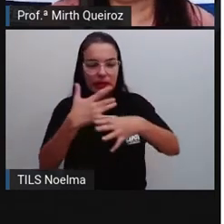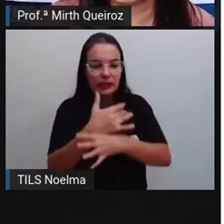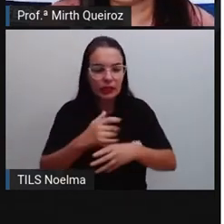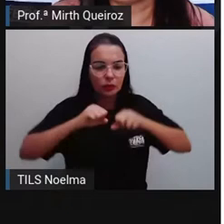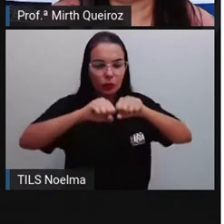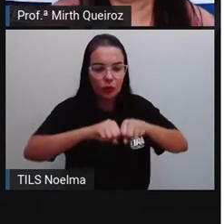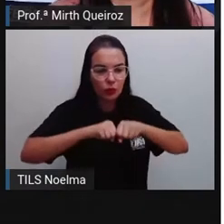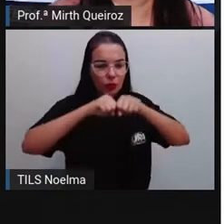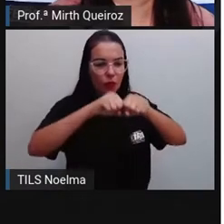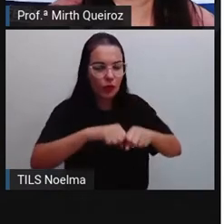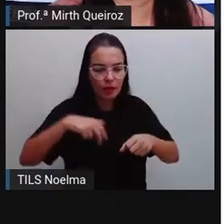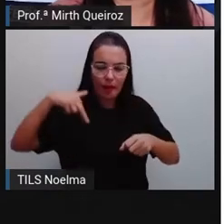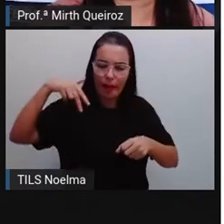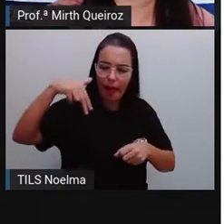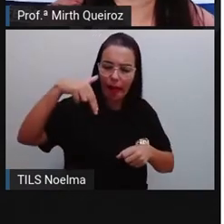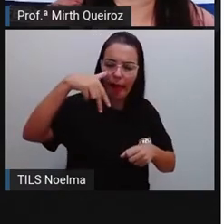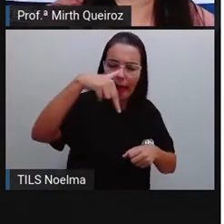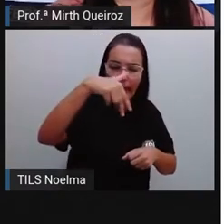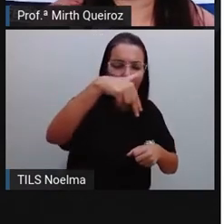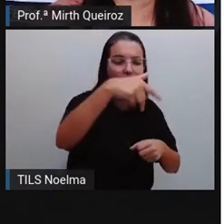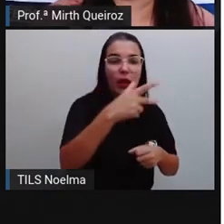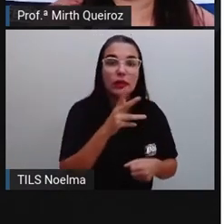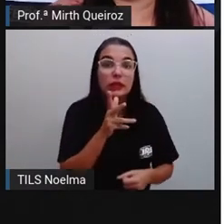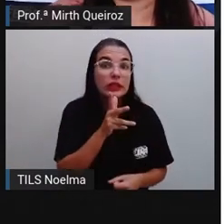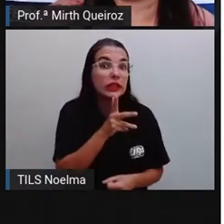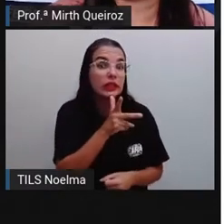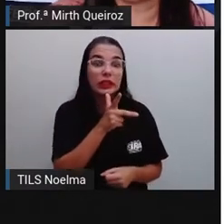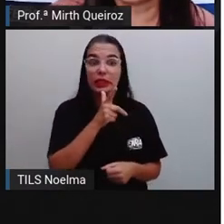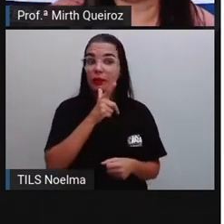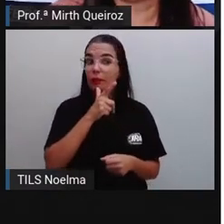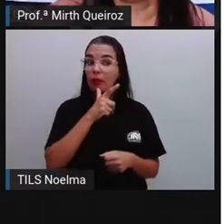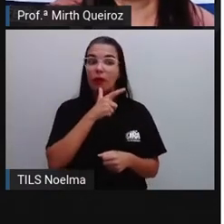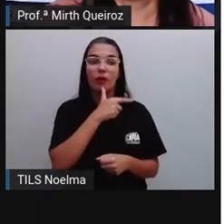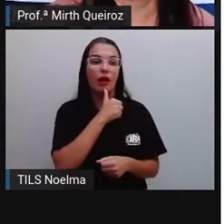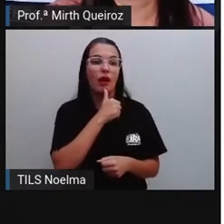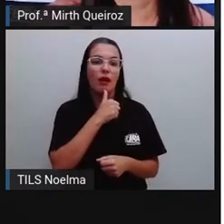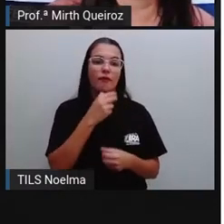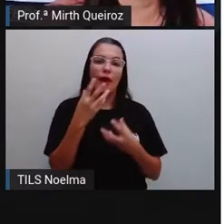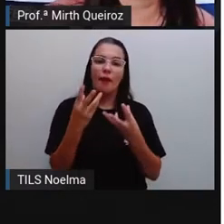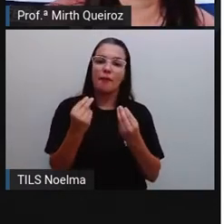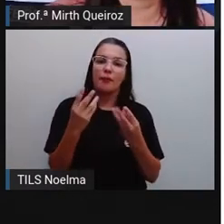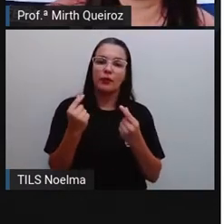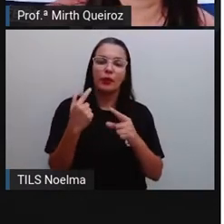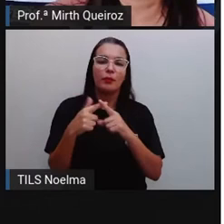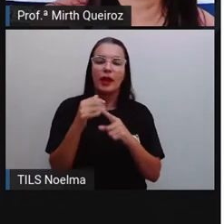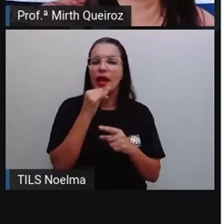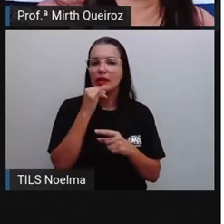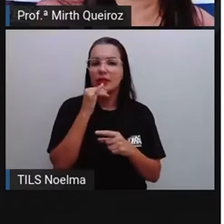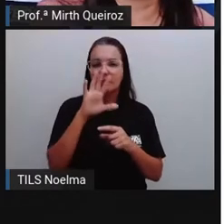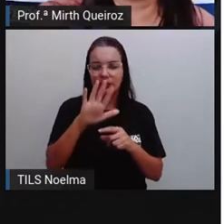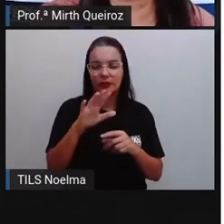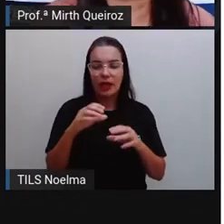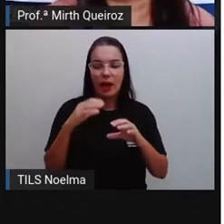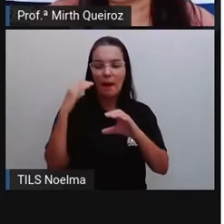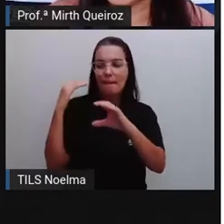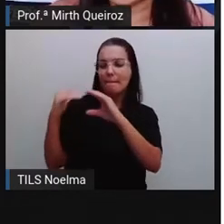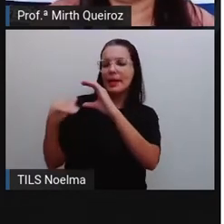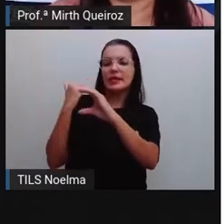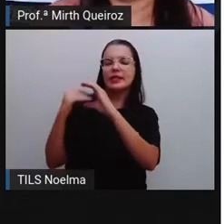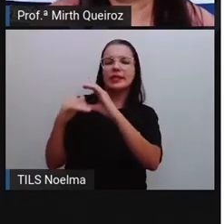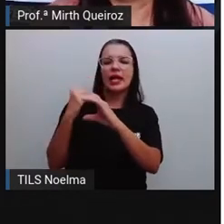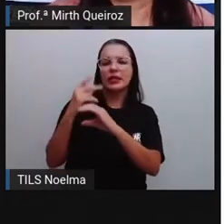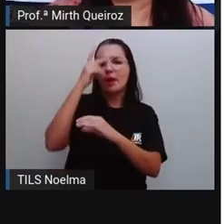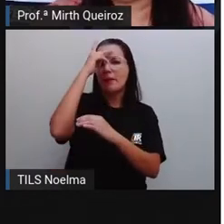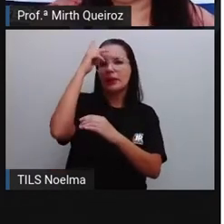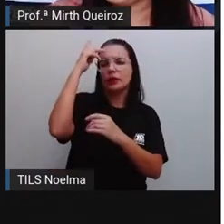Imagine o tempo que demorava para você receber, por exemplo, uma mensagem de um parente que mora lá em São